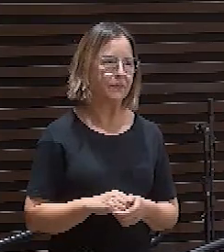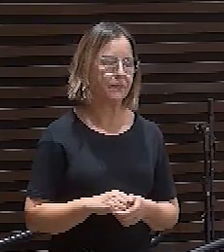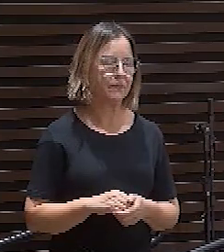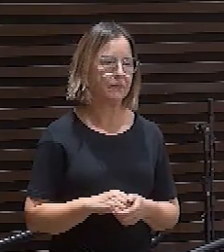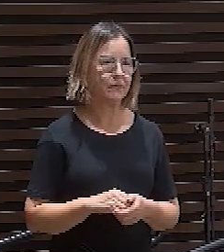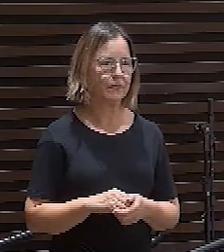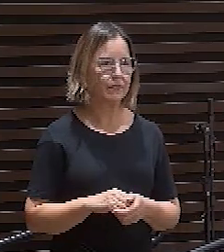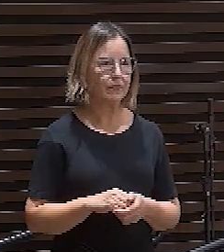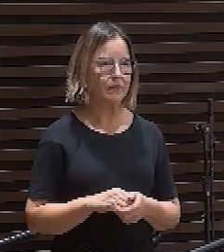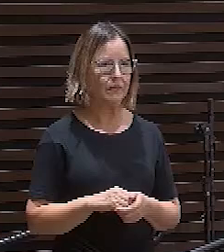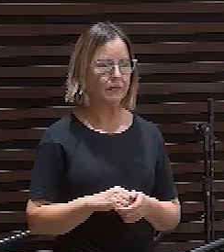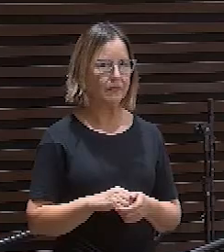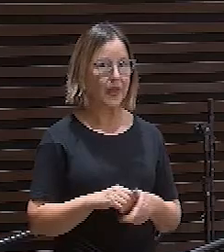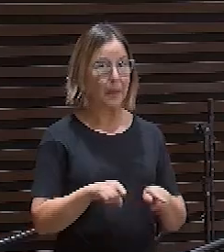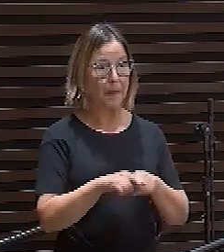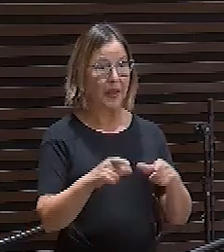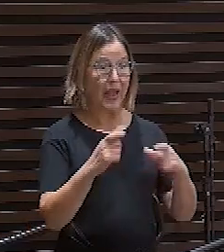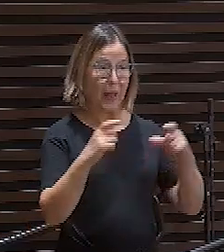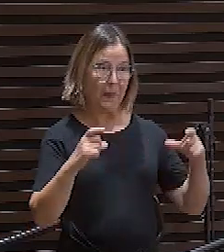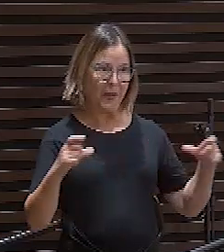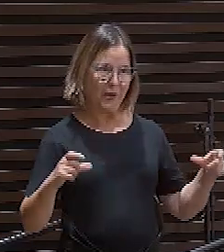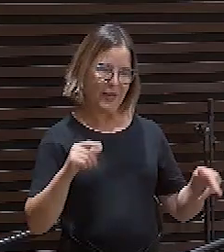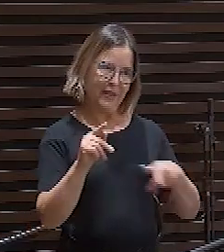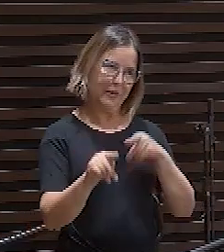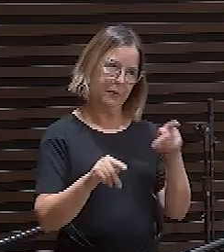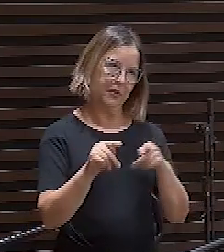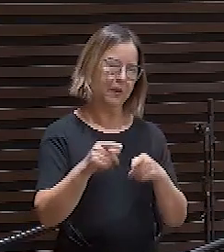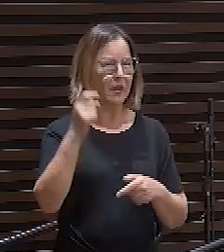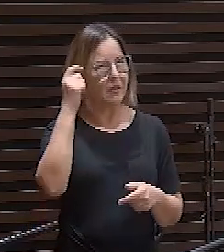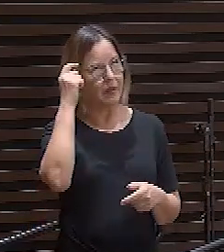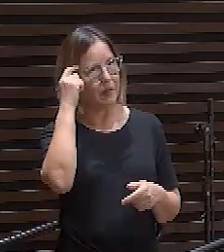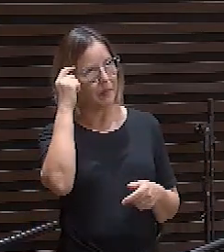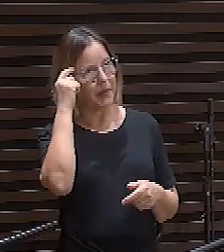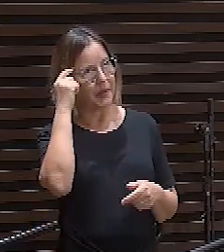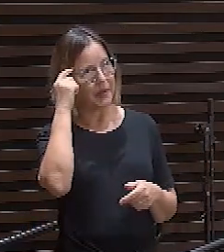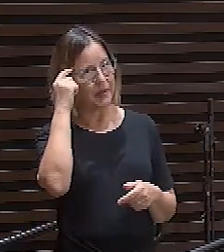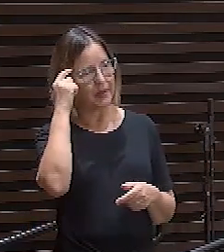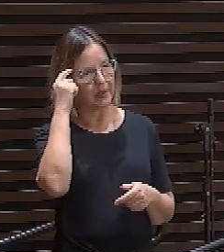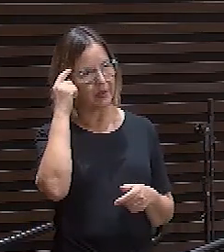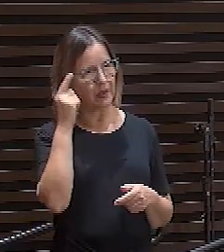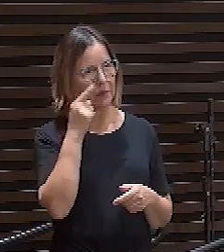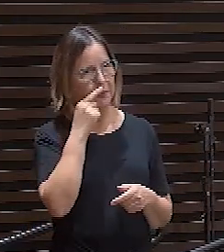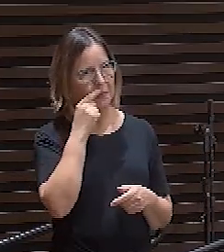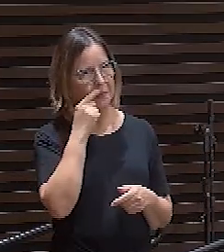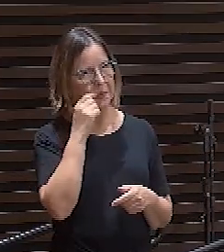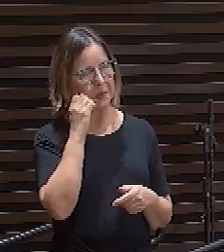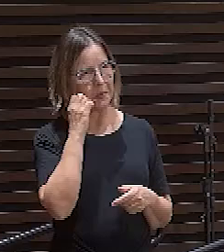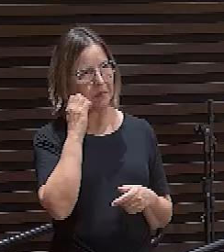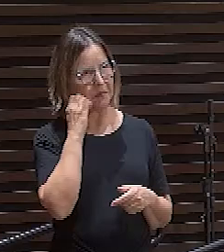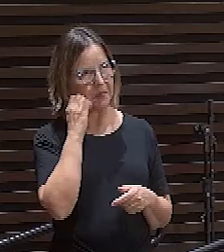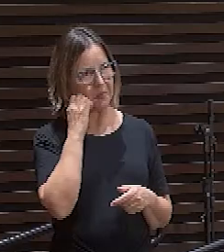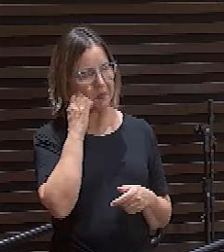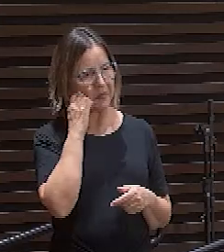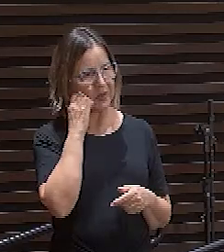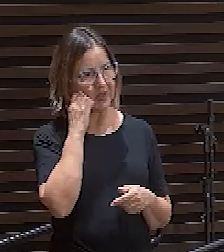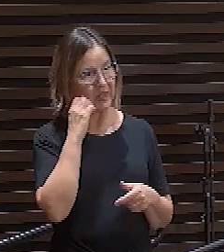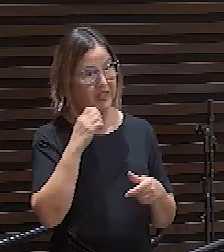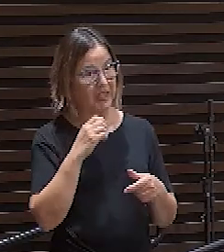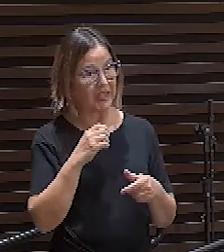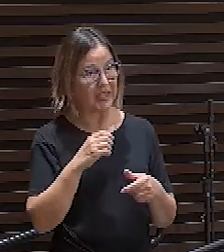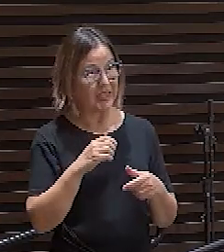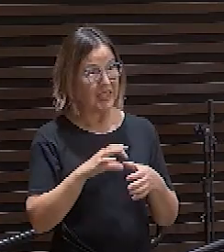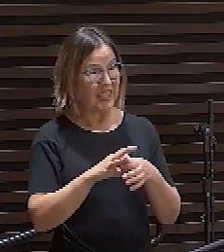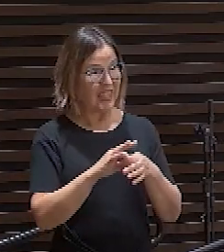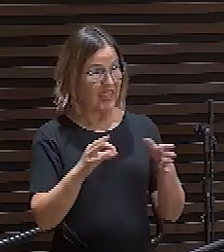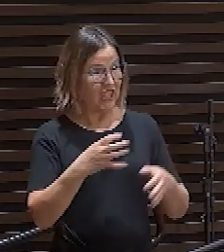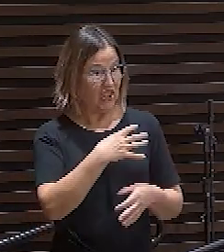Entretanto, quando a maioria das pessoas pensa nos pais deixando uma herança para os seus filhos, geralmente diz respeito